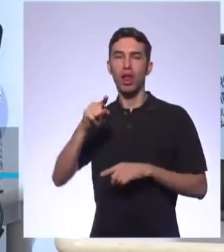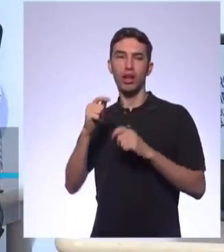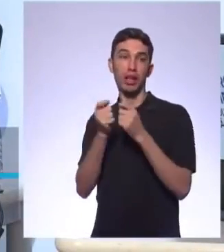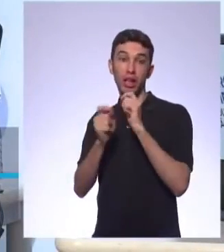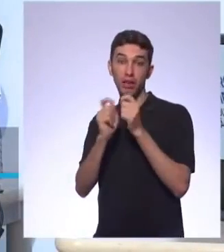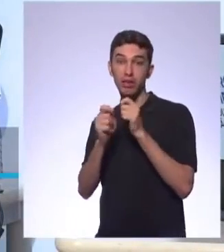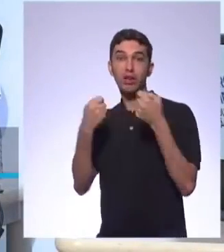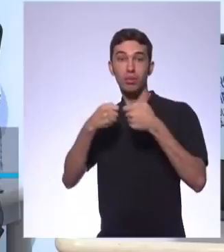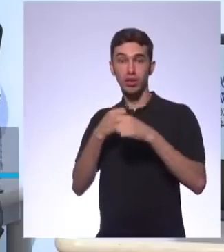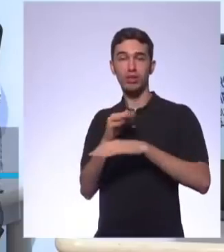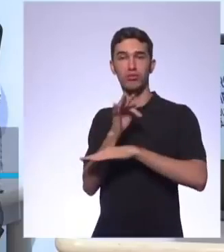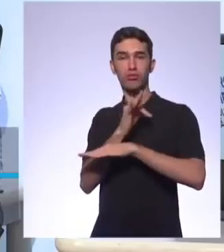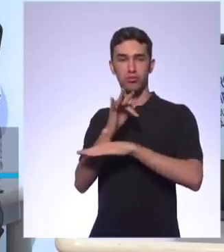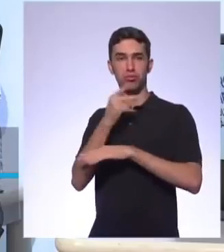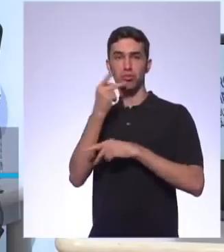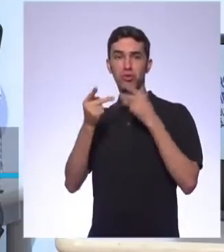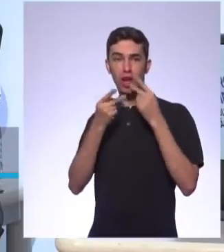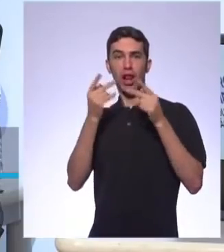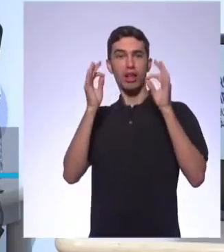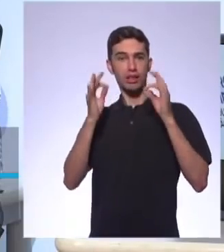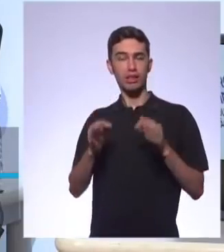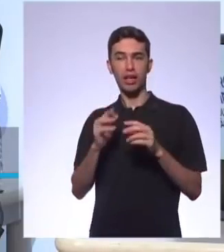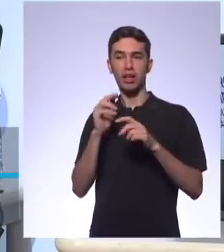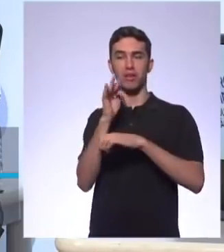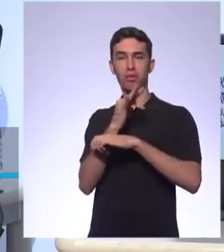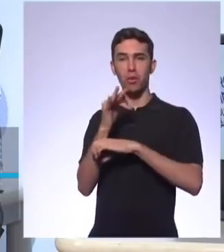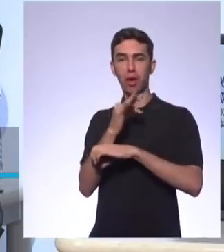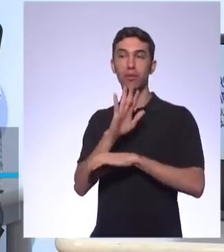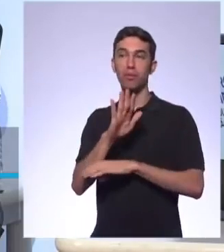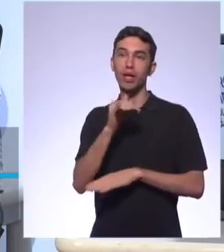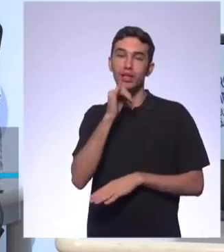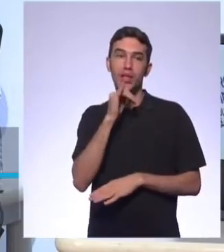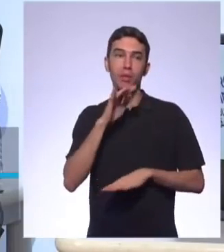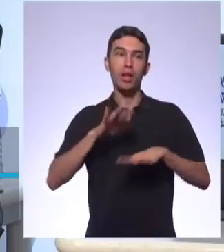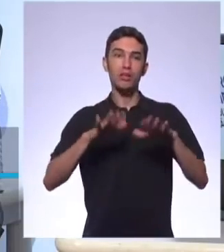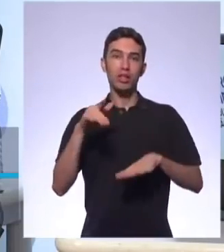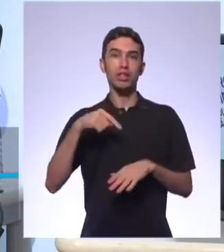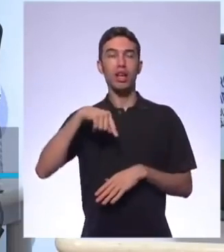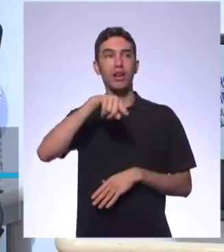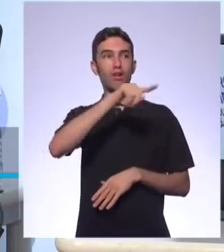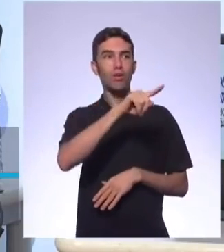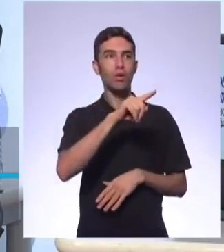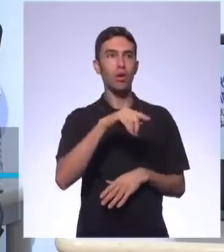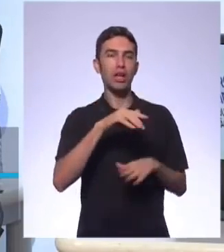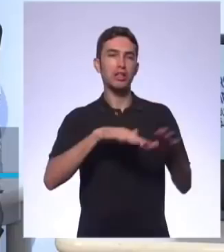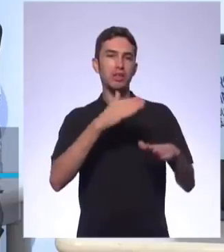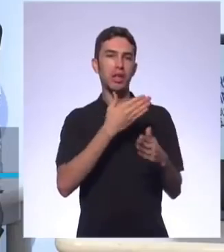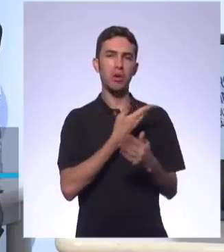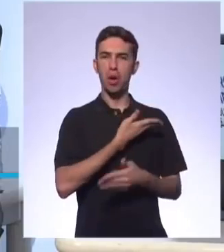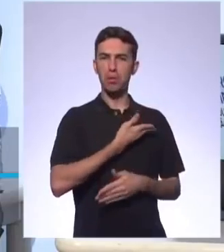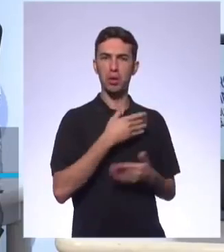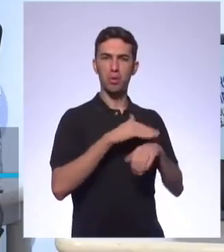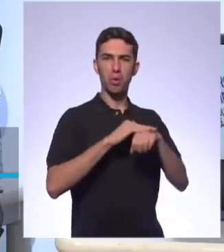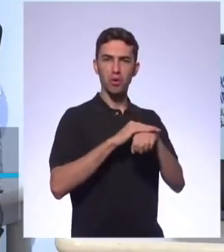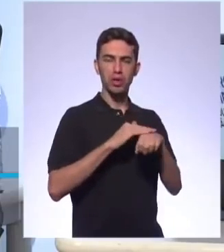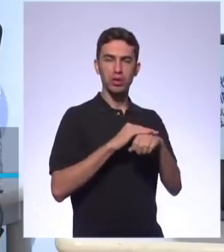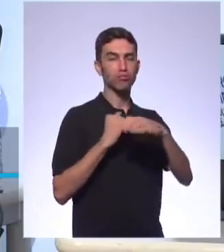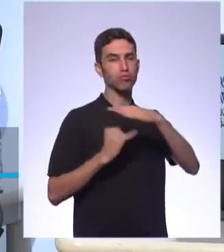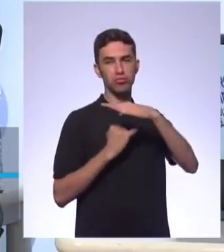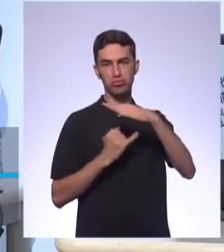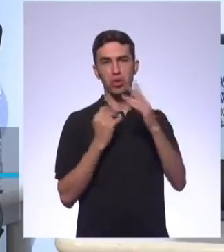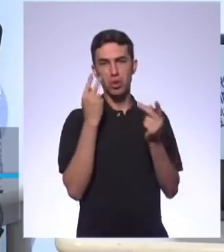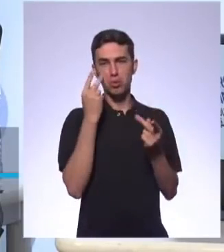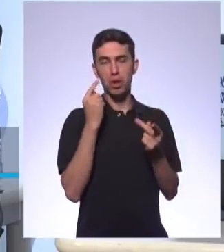não necessariamente. O meu professor pode entender a minha forma, mas, sei lá, vou lá na direção. Pensa assim, se eu utilizar a